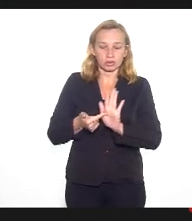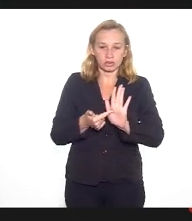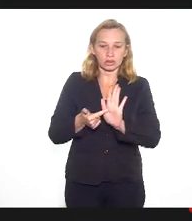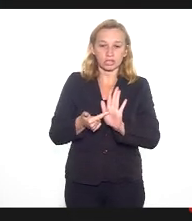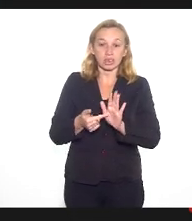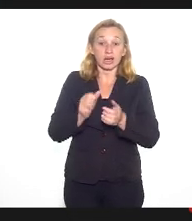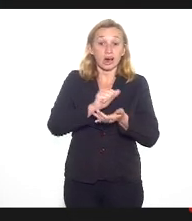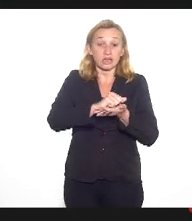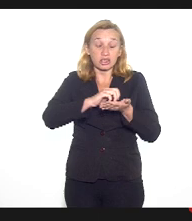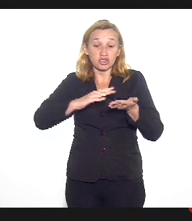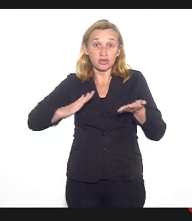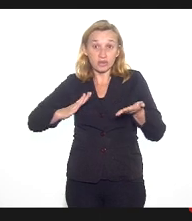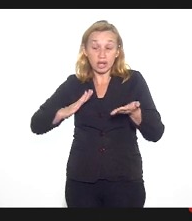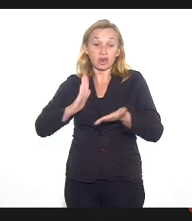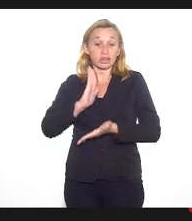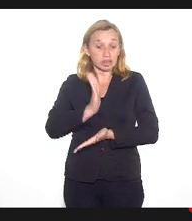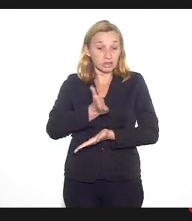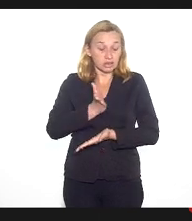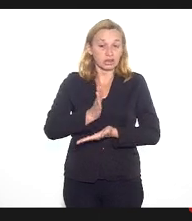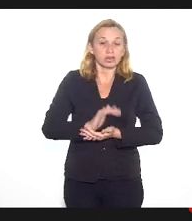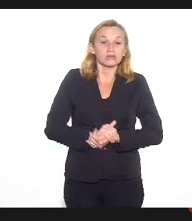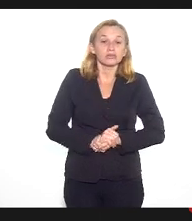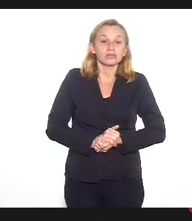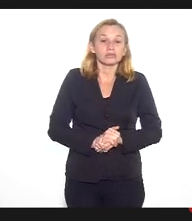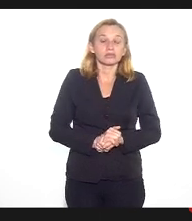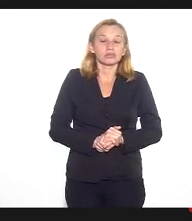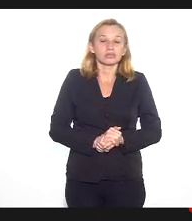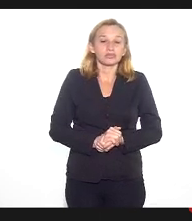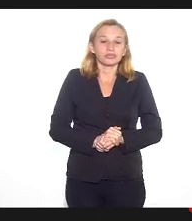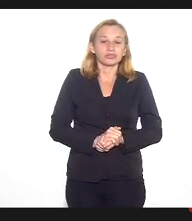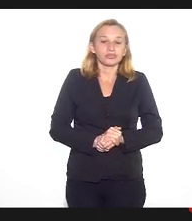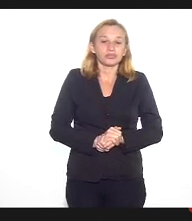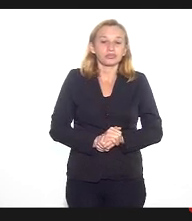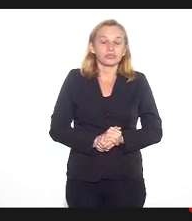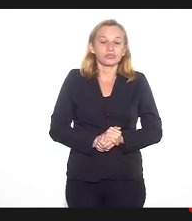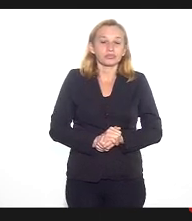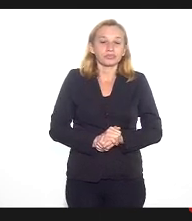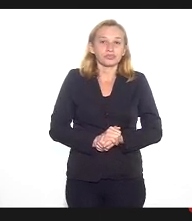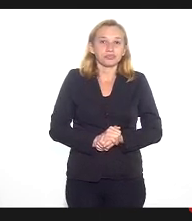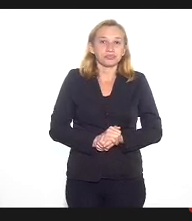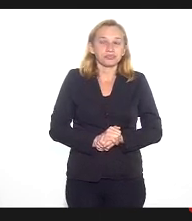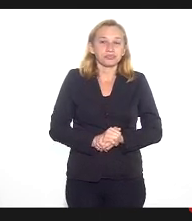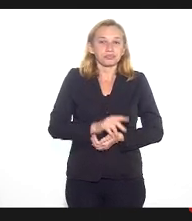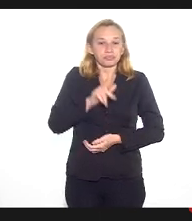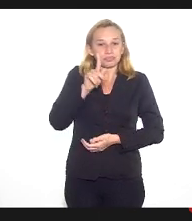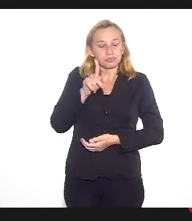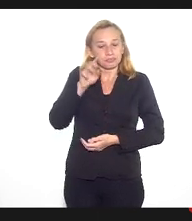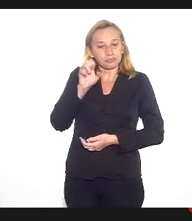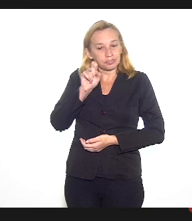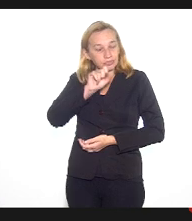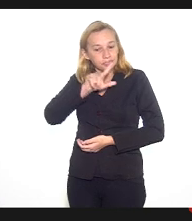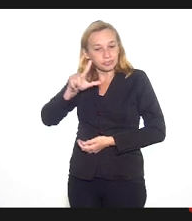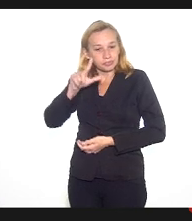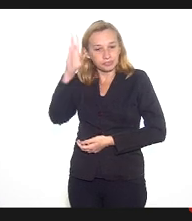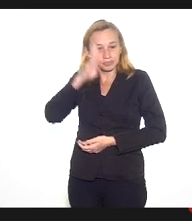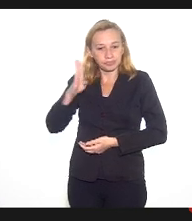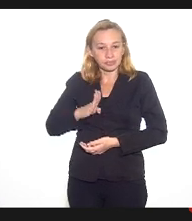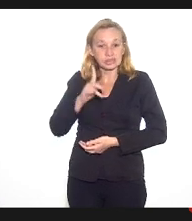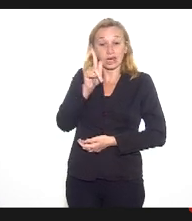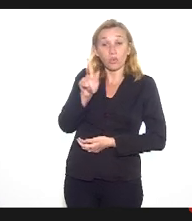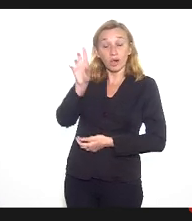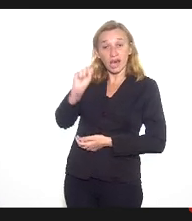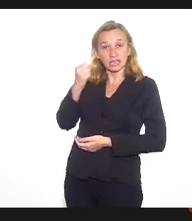as atividades, né, ou a performance desempenhada pela Petrogal Brasil no tocante ao gás